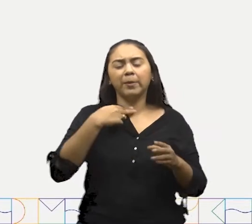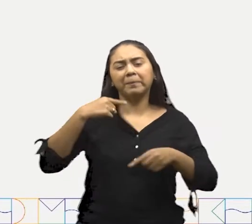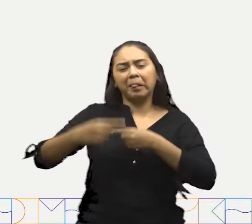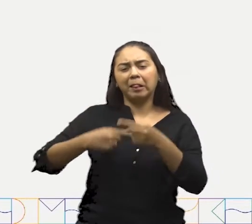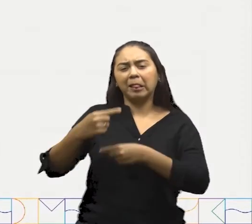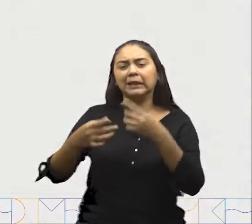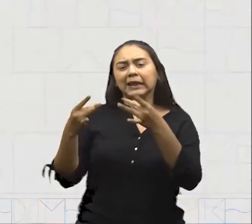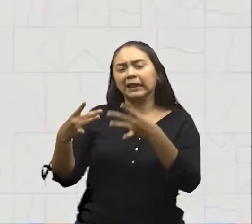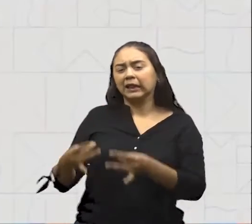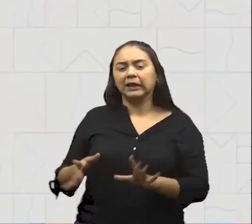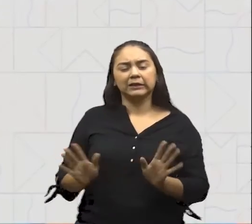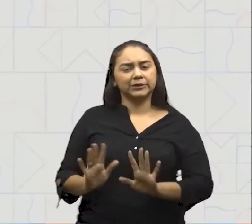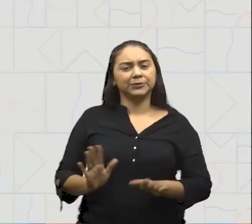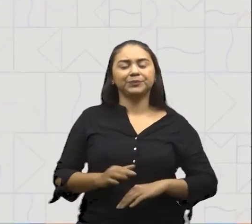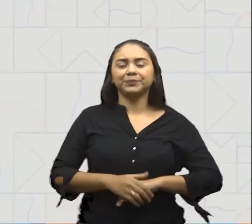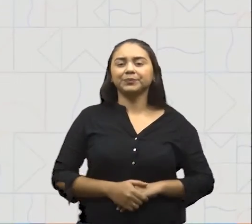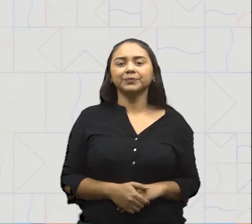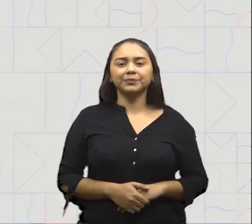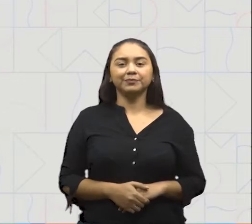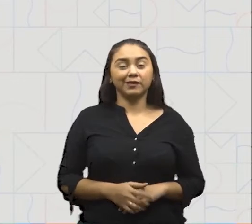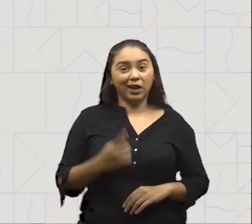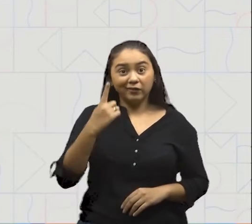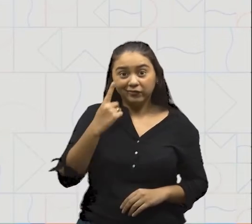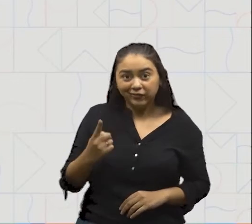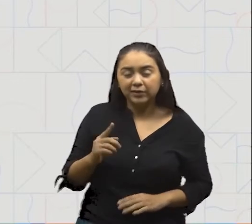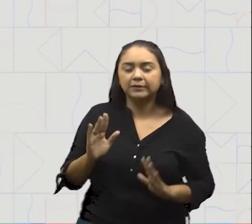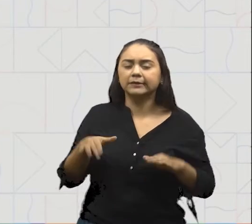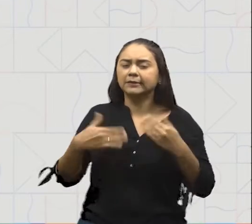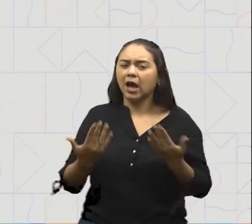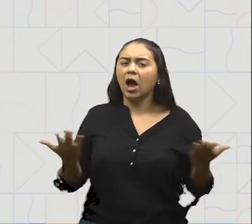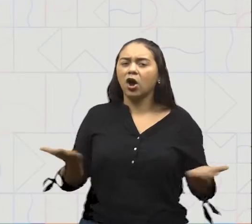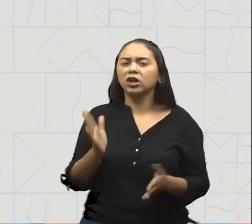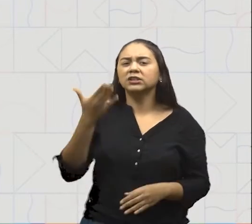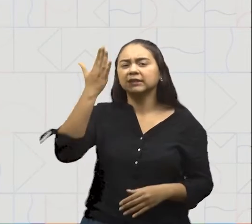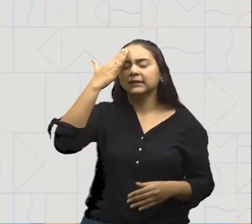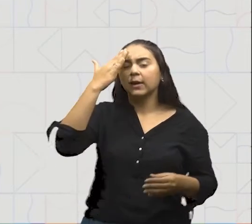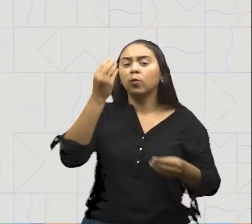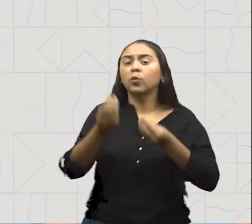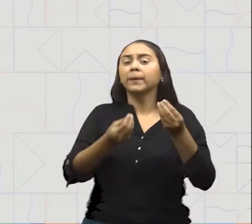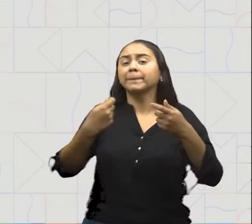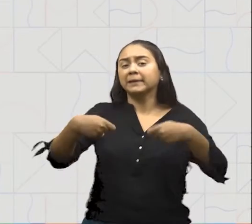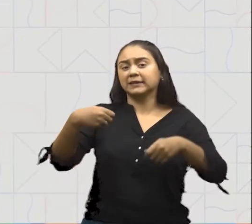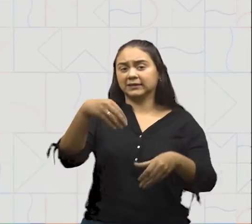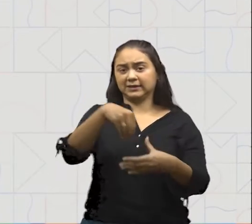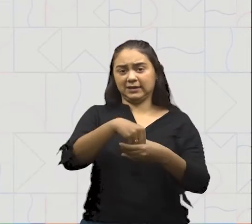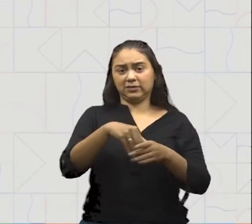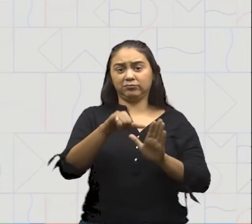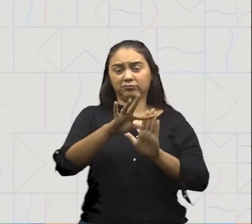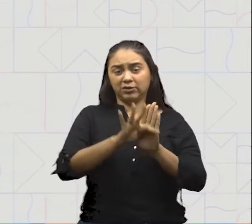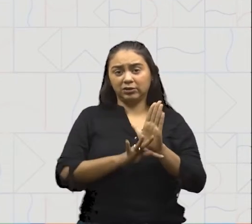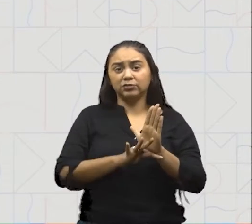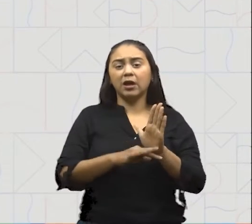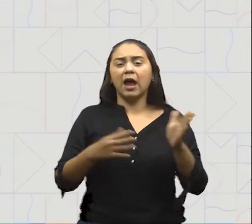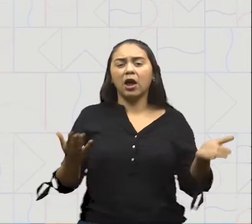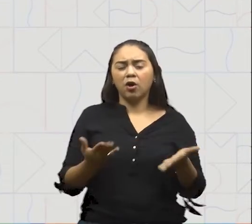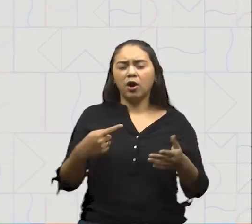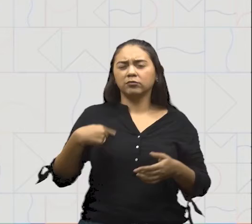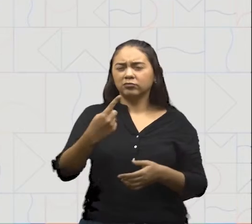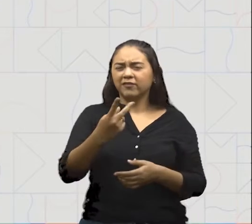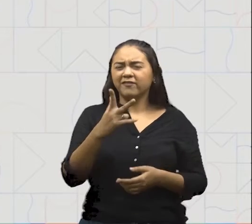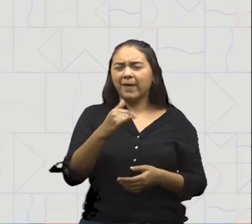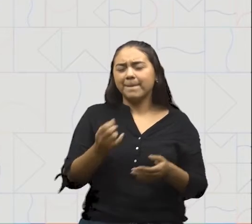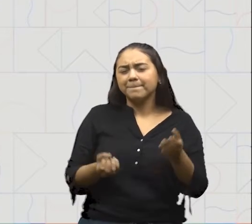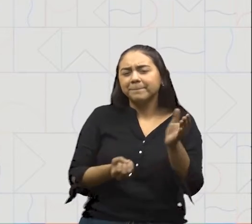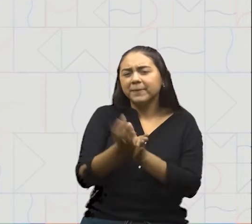muitas explicações. Prontinho! Vimos o que uma notícia deve ter. E agora, vamos pôr a mão na massa.